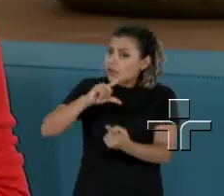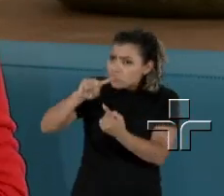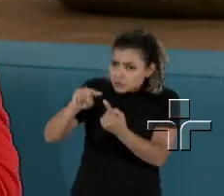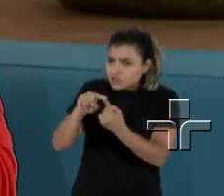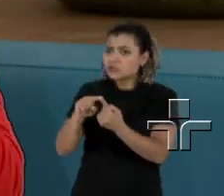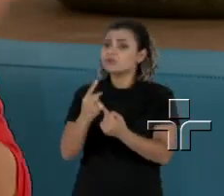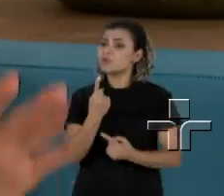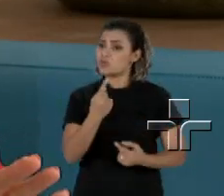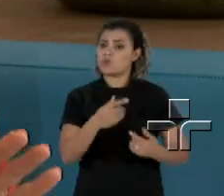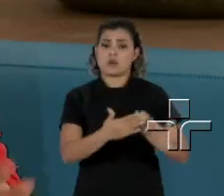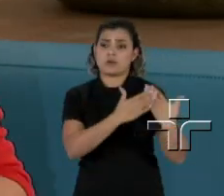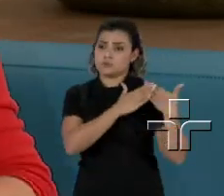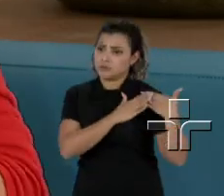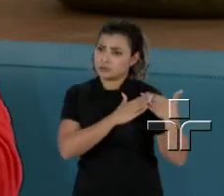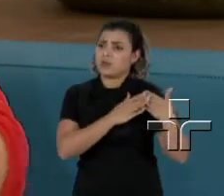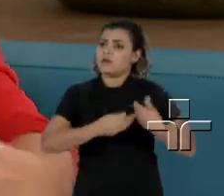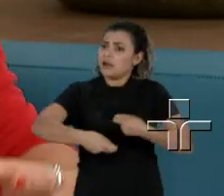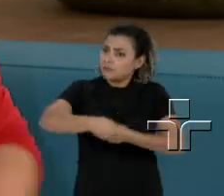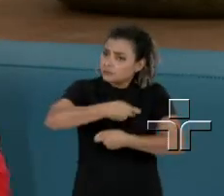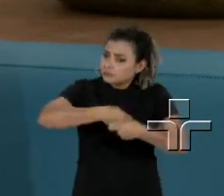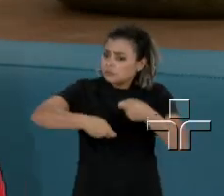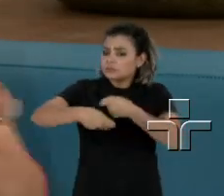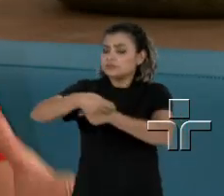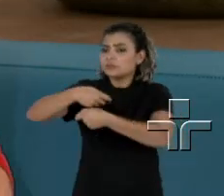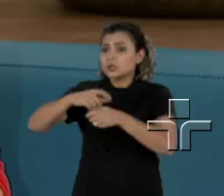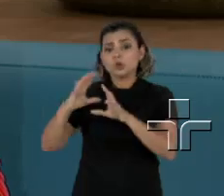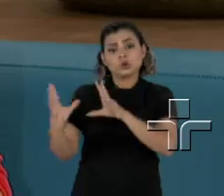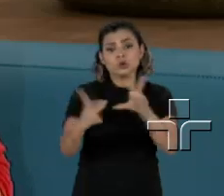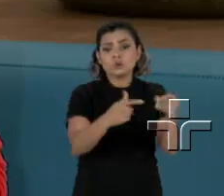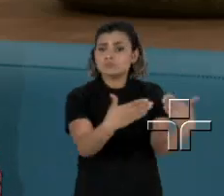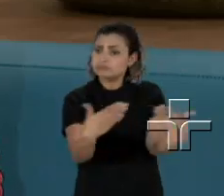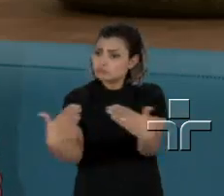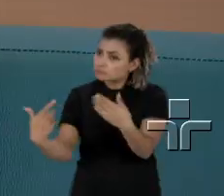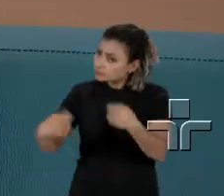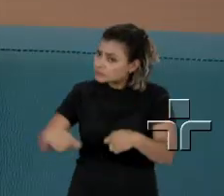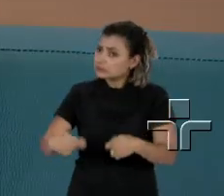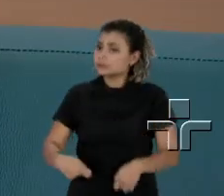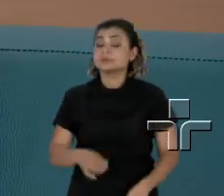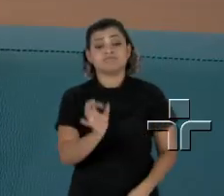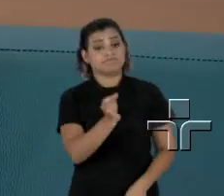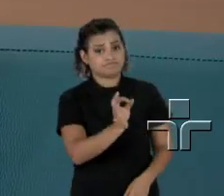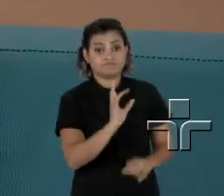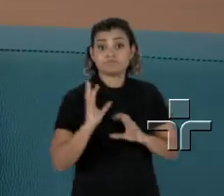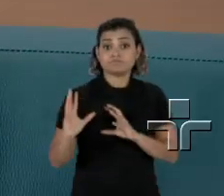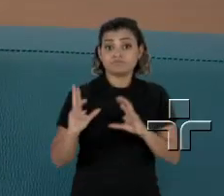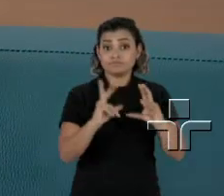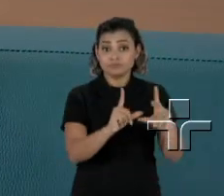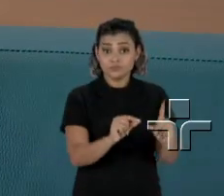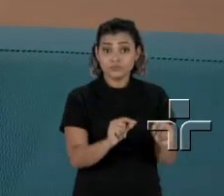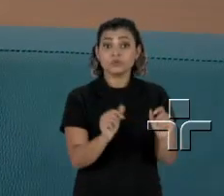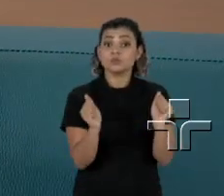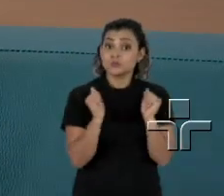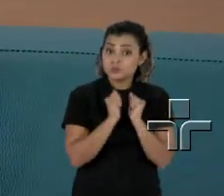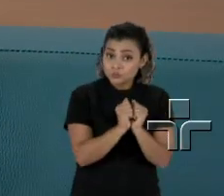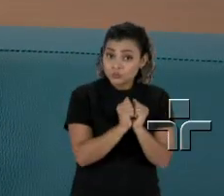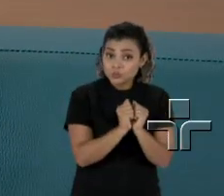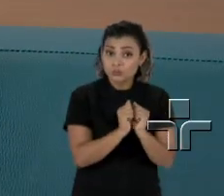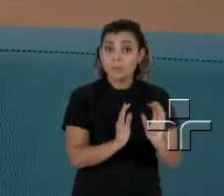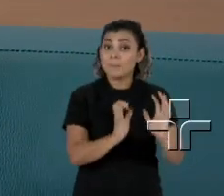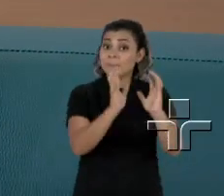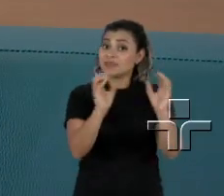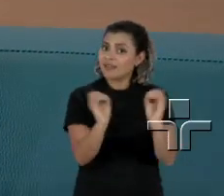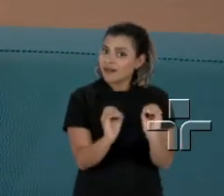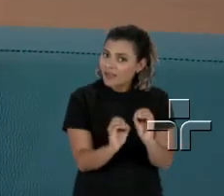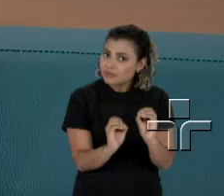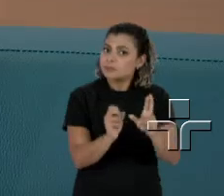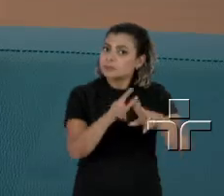administrando o dinheiro da família é importante que todo mundo conversa é se todo mundo está na mesma página não da briga não tem